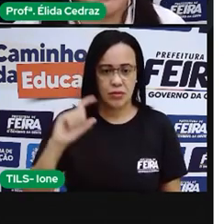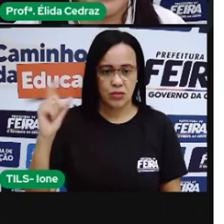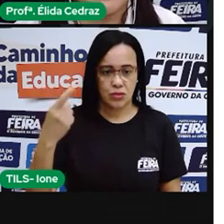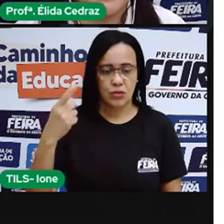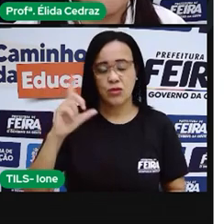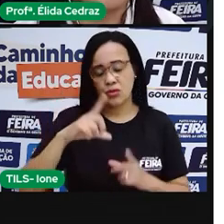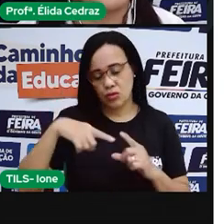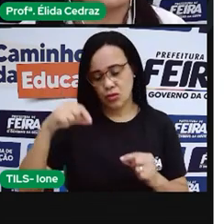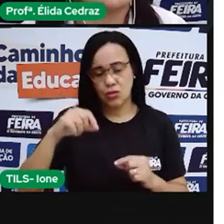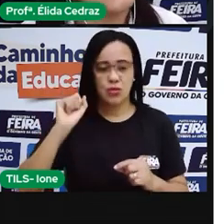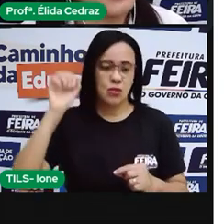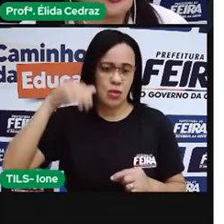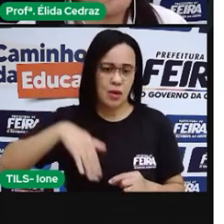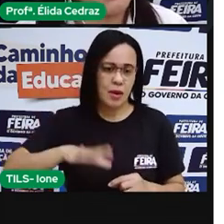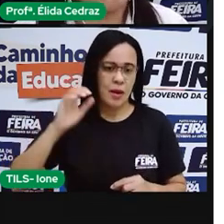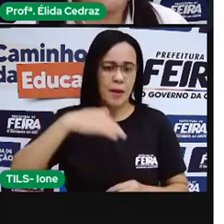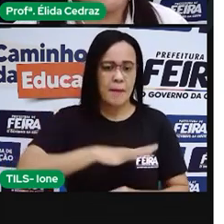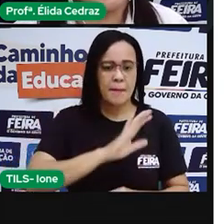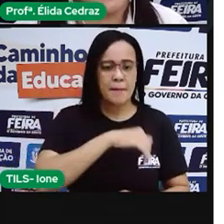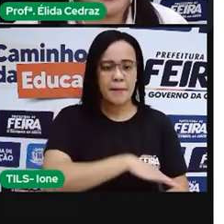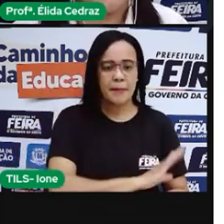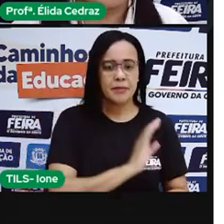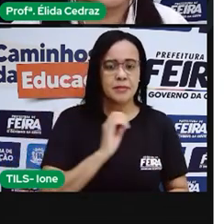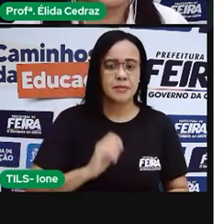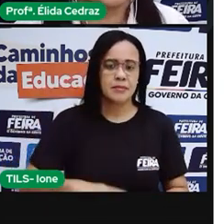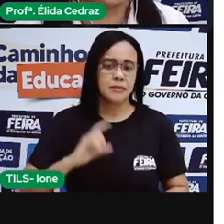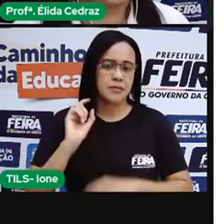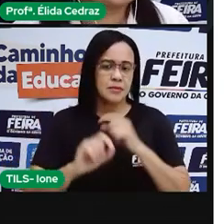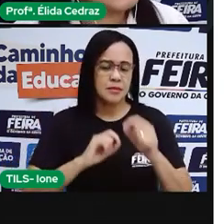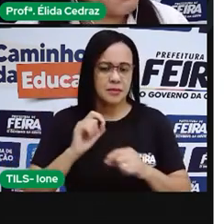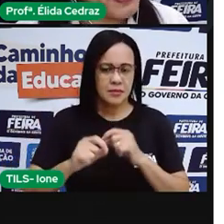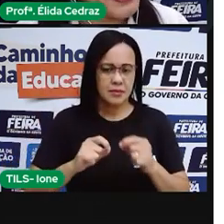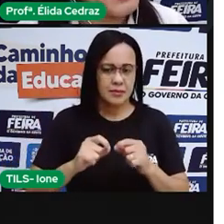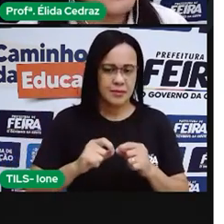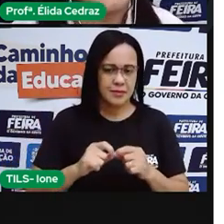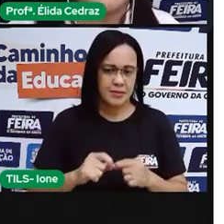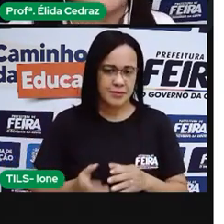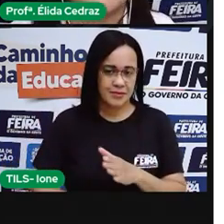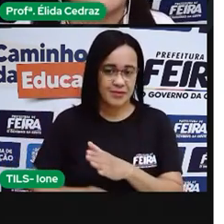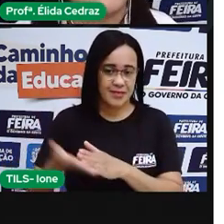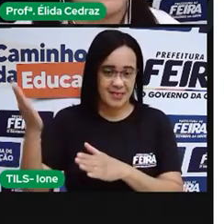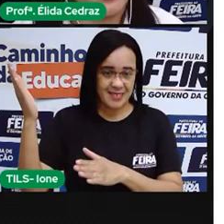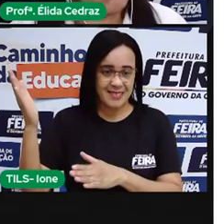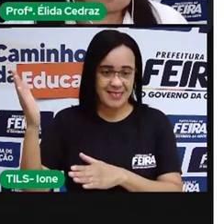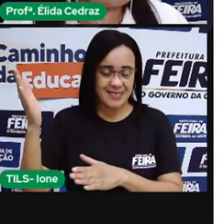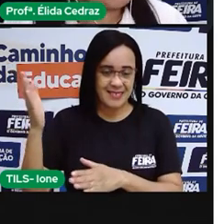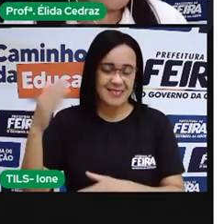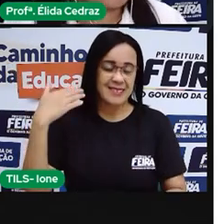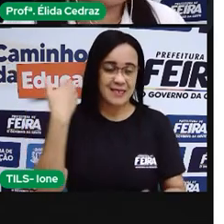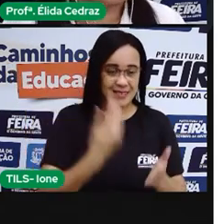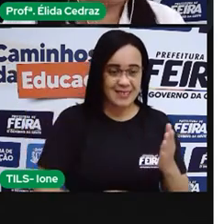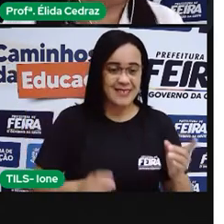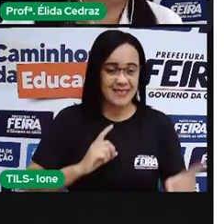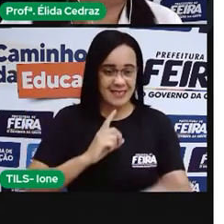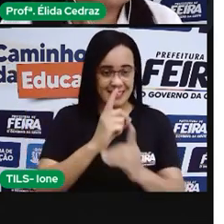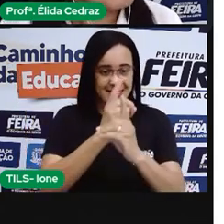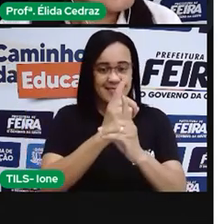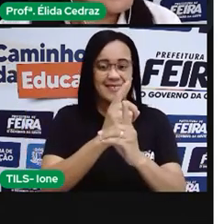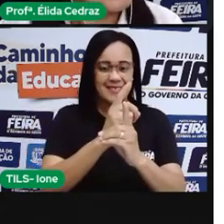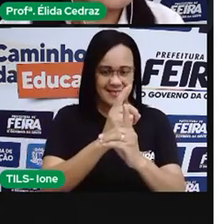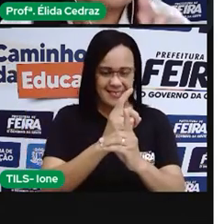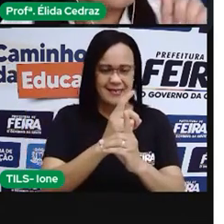e o mar, passagem para viajar, para a gente se perder e se encontrar.